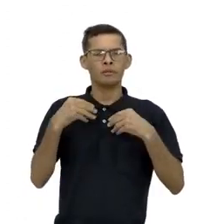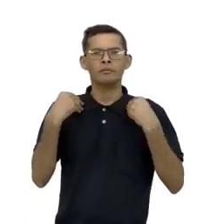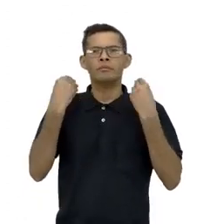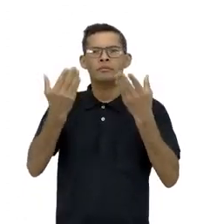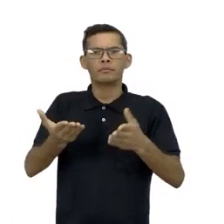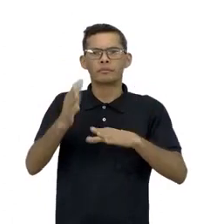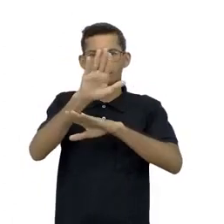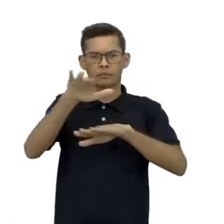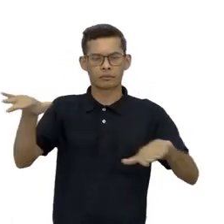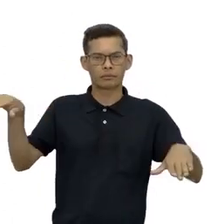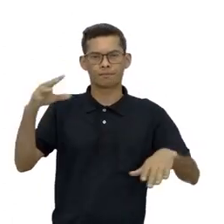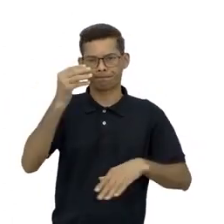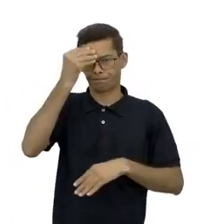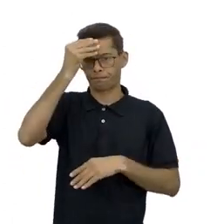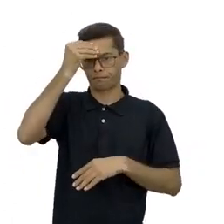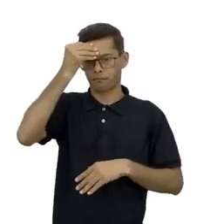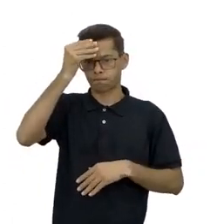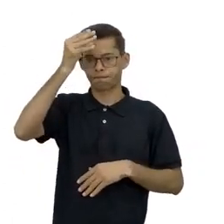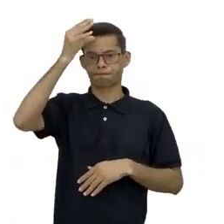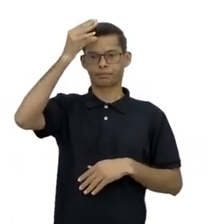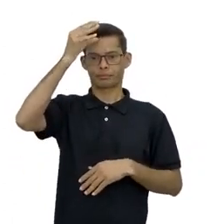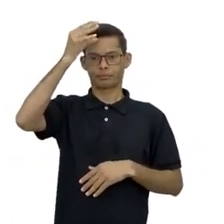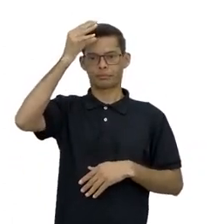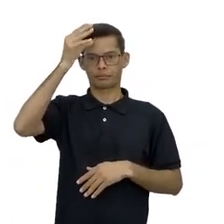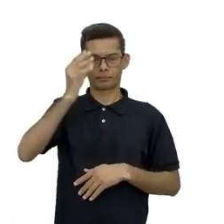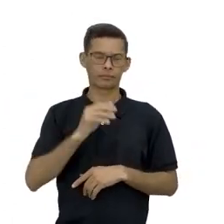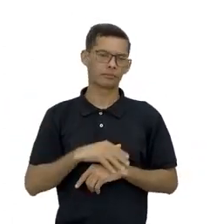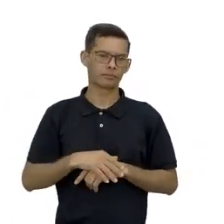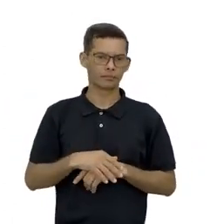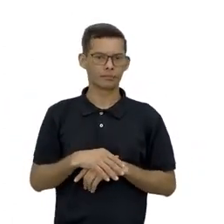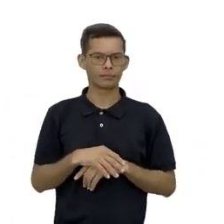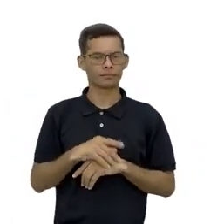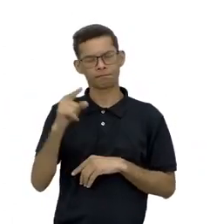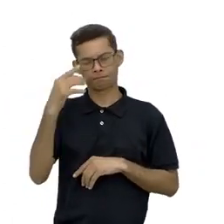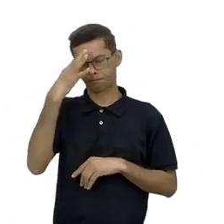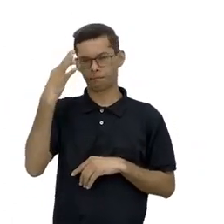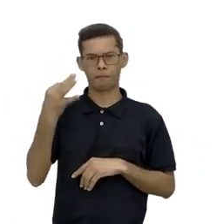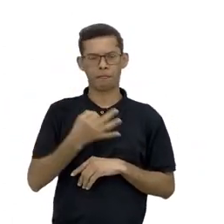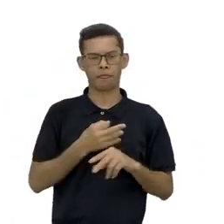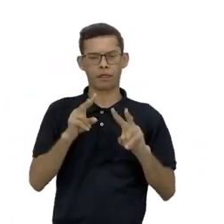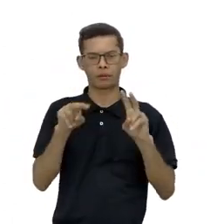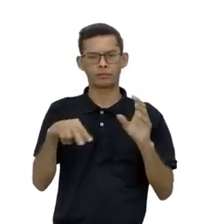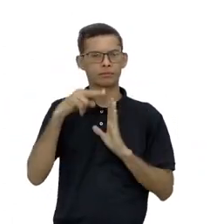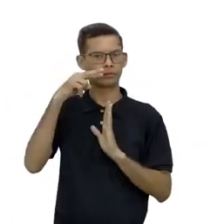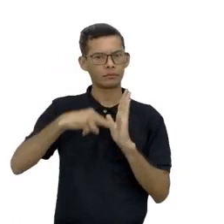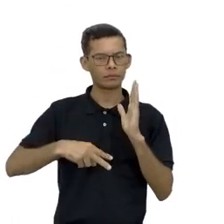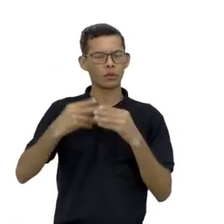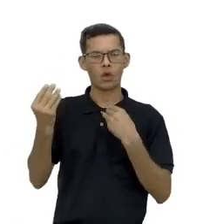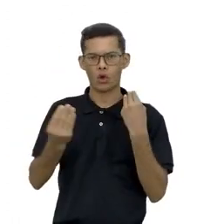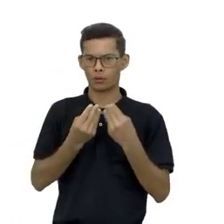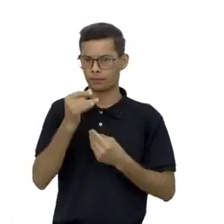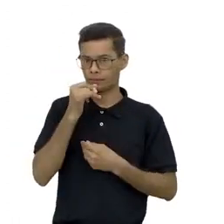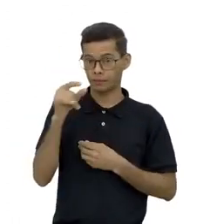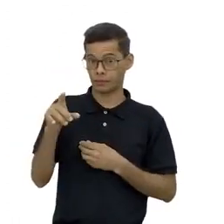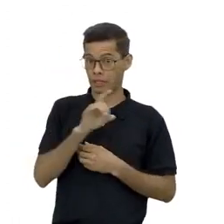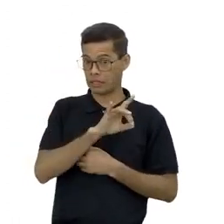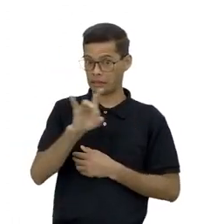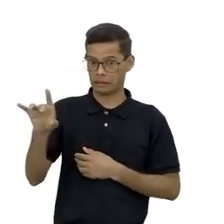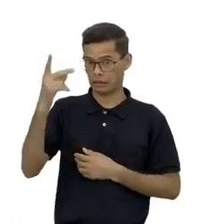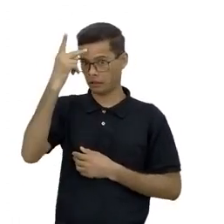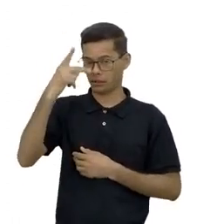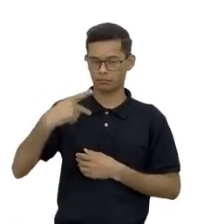compreensão leitora de cada um. Por falar em compreensão leitora, a leitura individual com questões